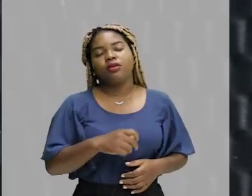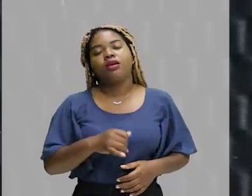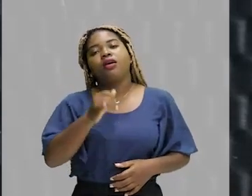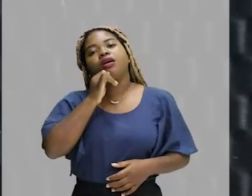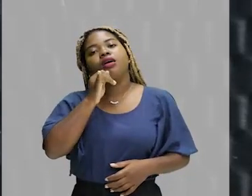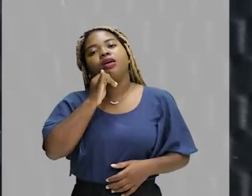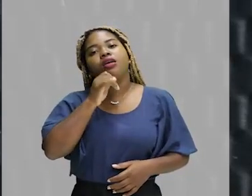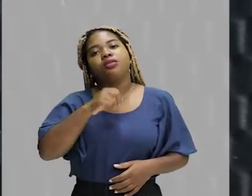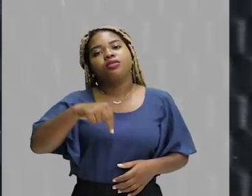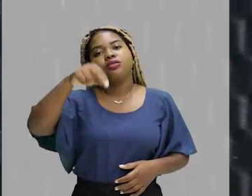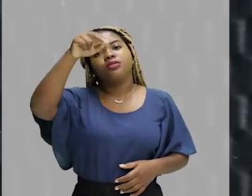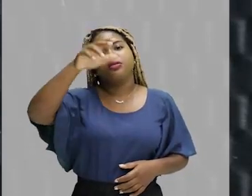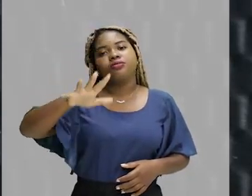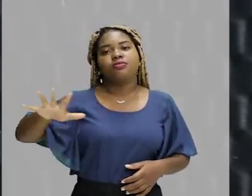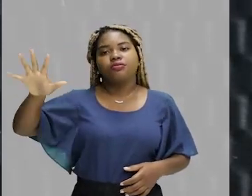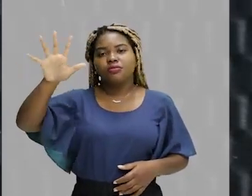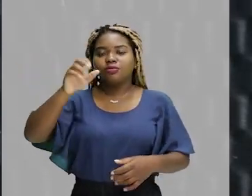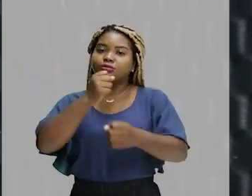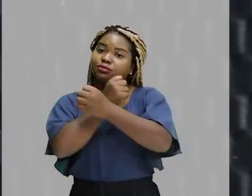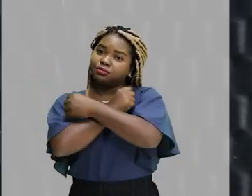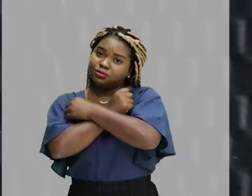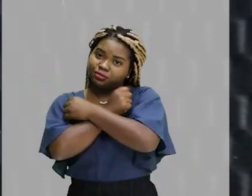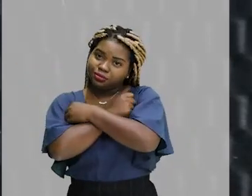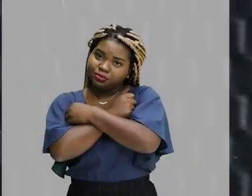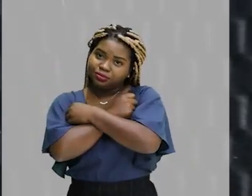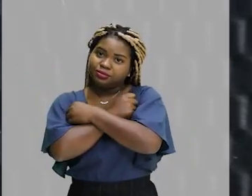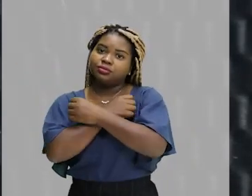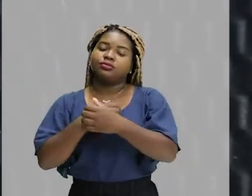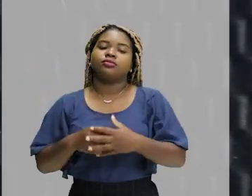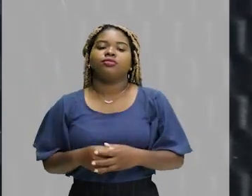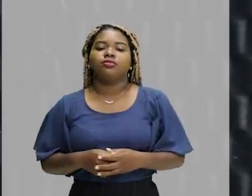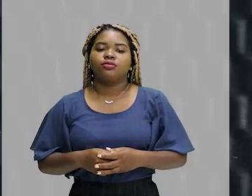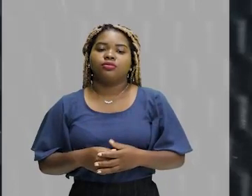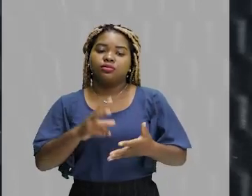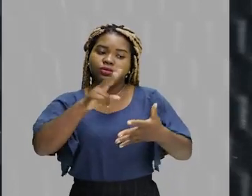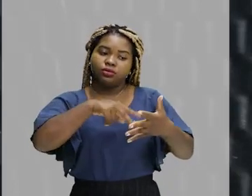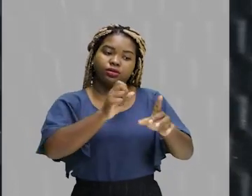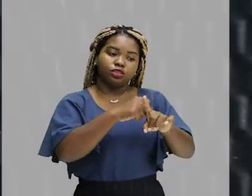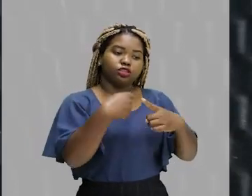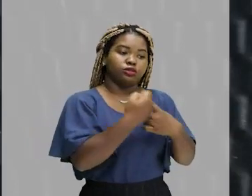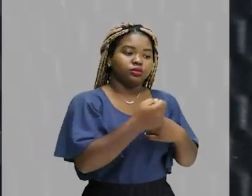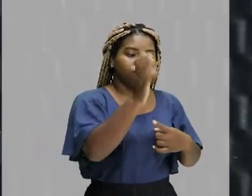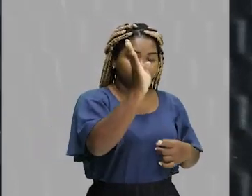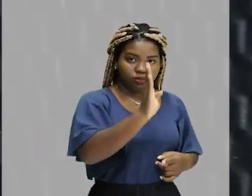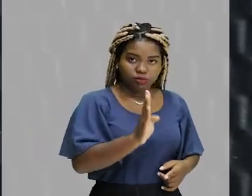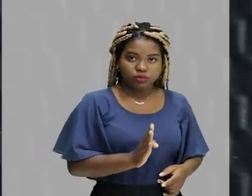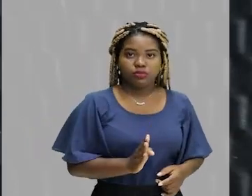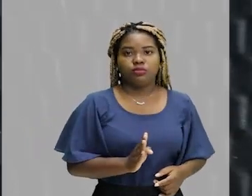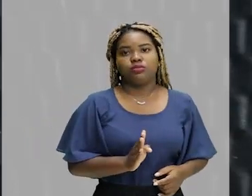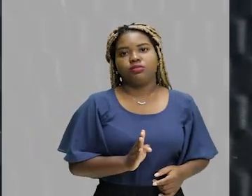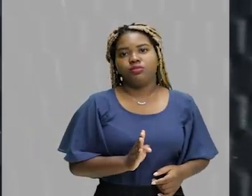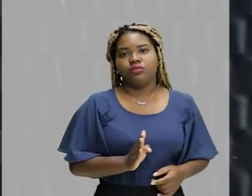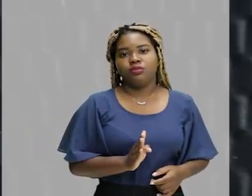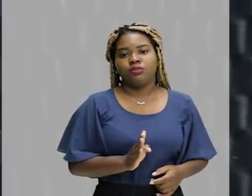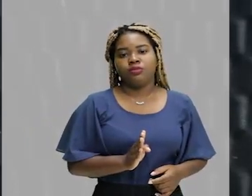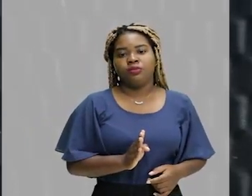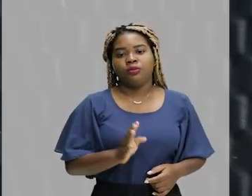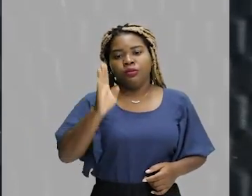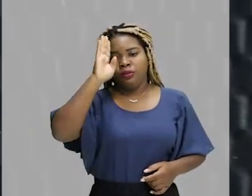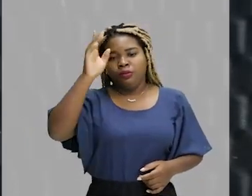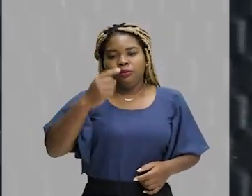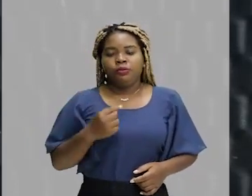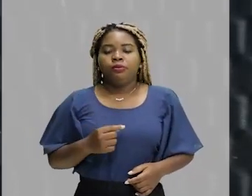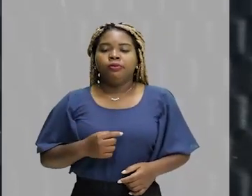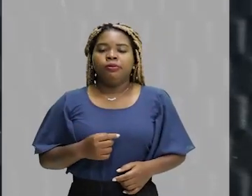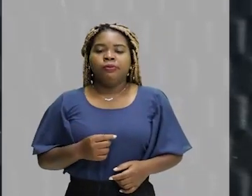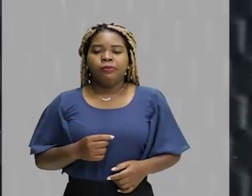um abraço à nossa região Nordeste inteira. Gente, quando você lê, por exemplo, Sociologia Brasileira, principalmente o nosso querido amigo Darcy